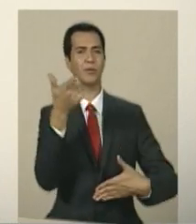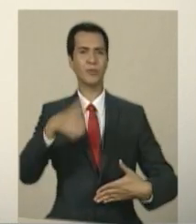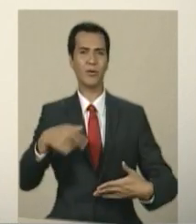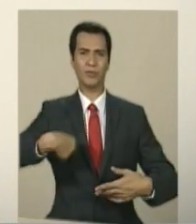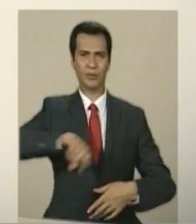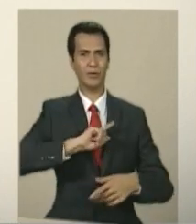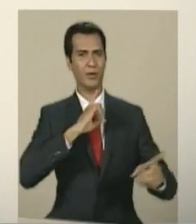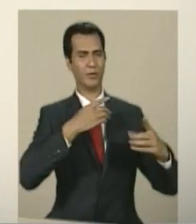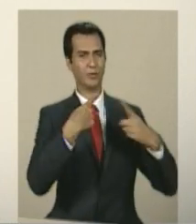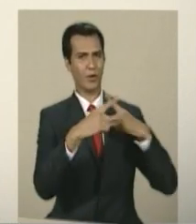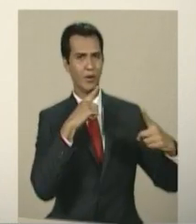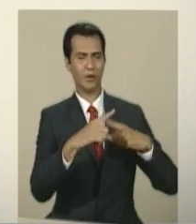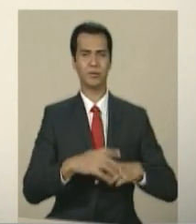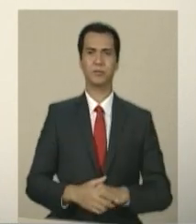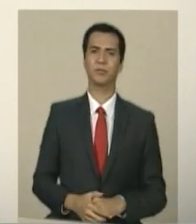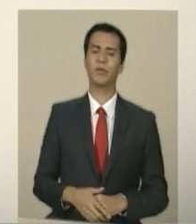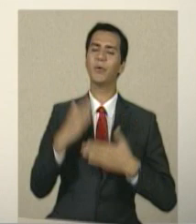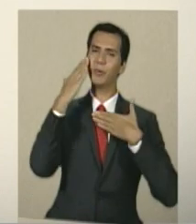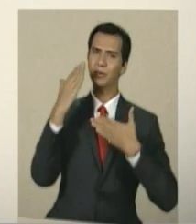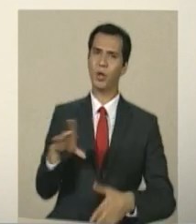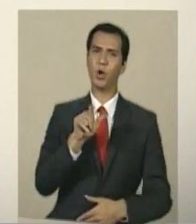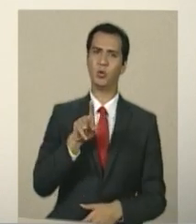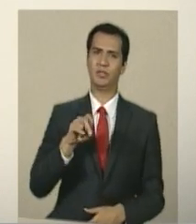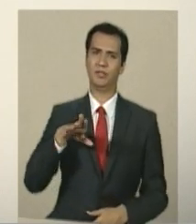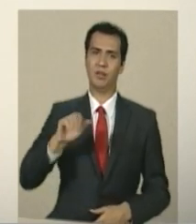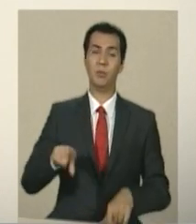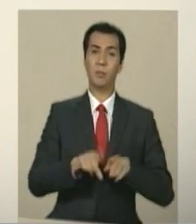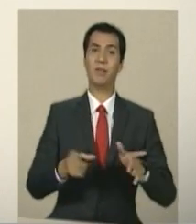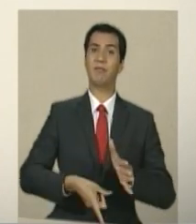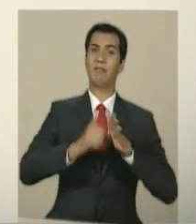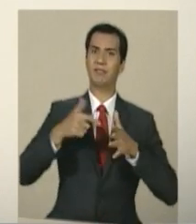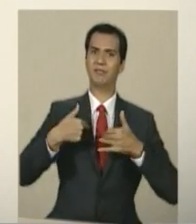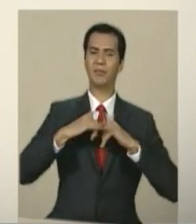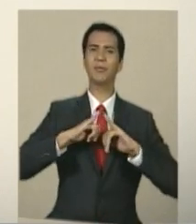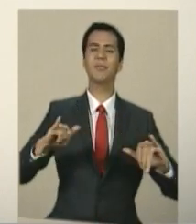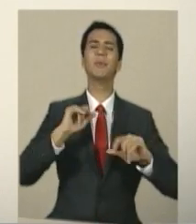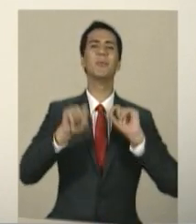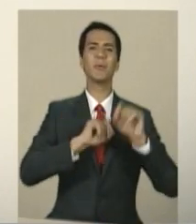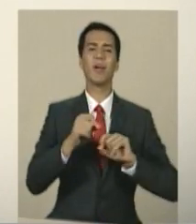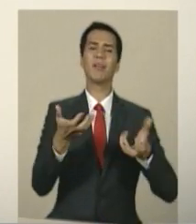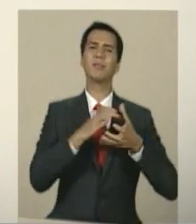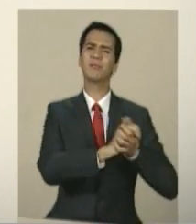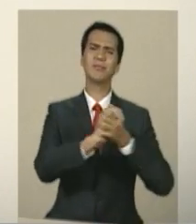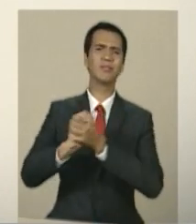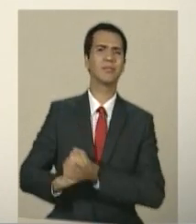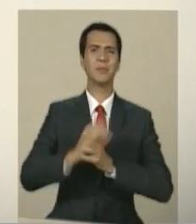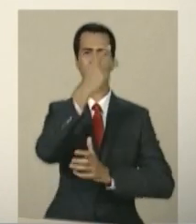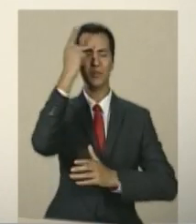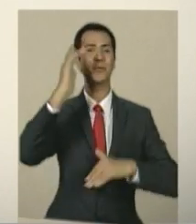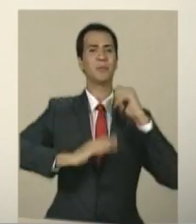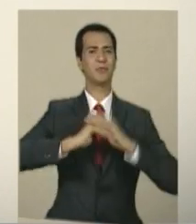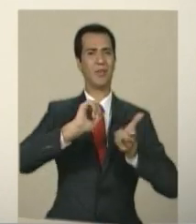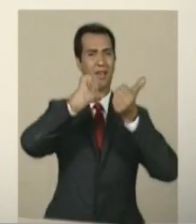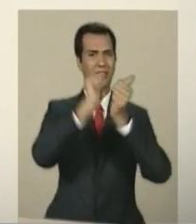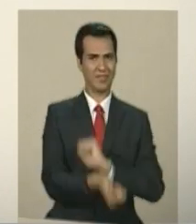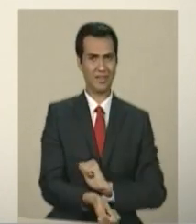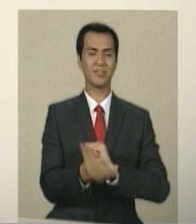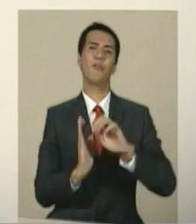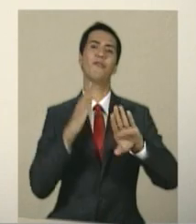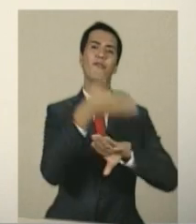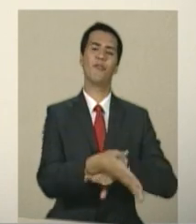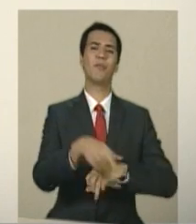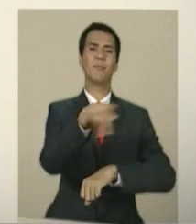café muito obrigada Luciano mas antes de me despedir eu gostaria de saudar os nossos atletas que